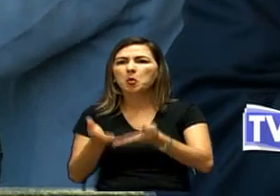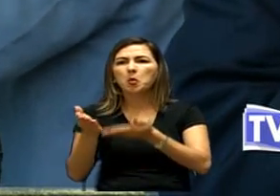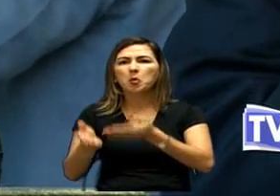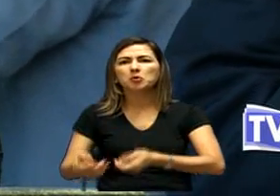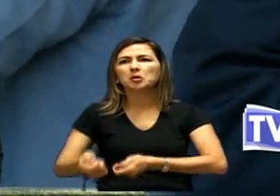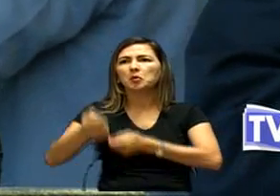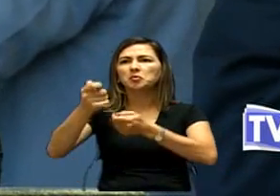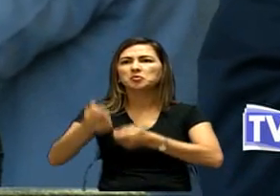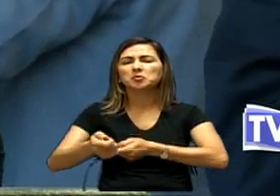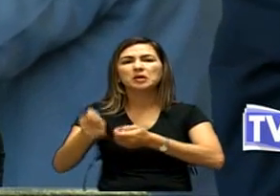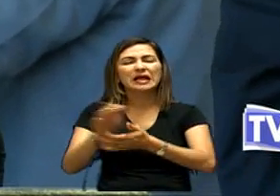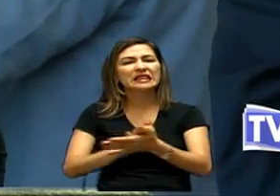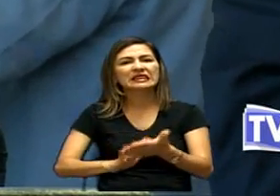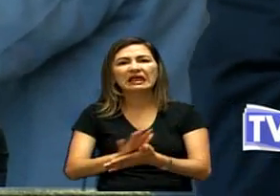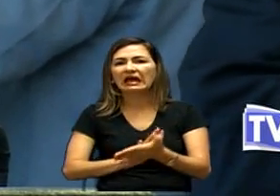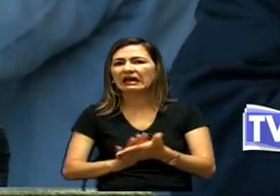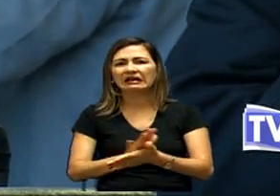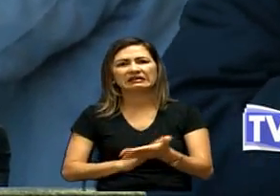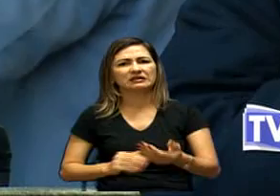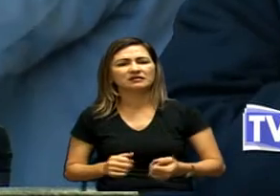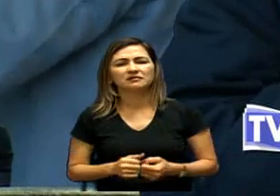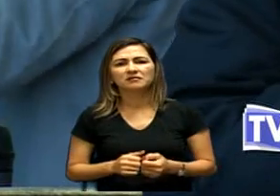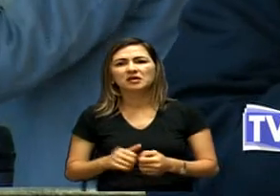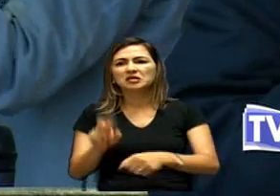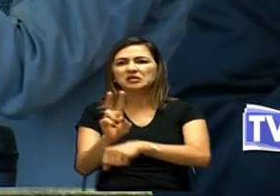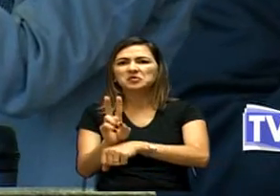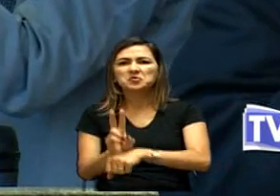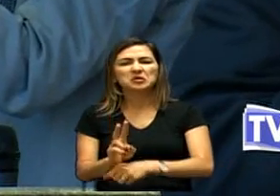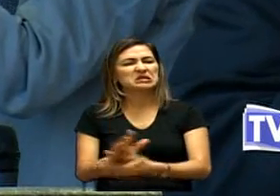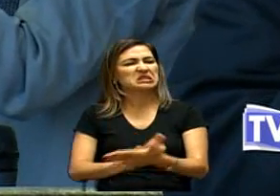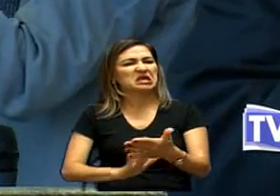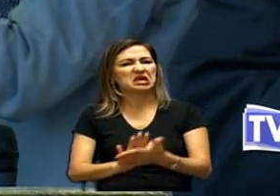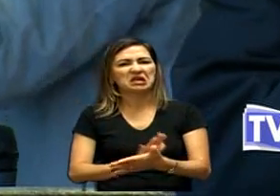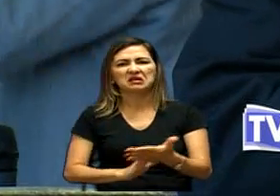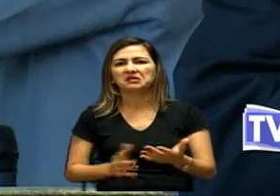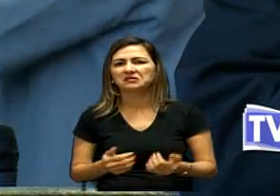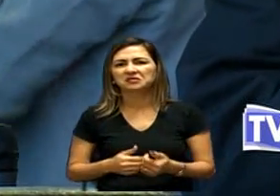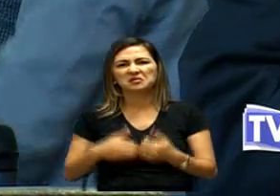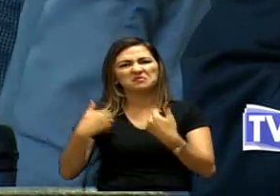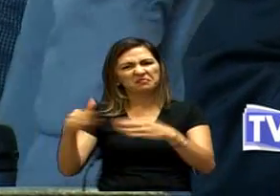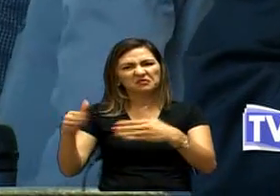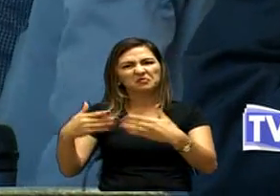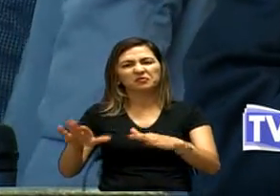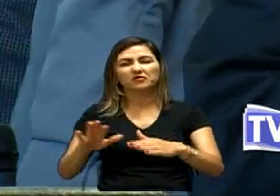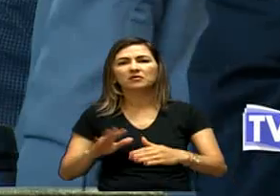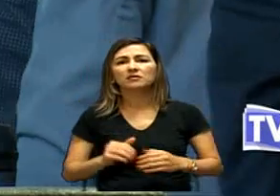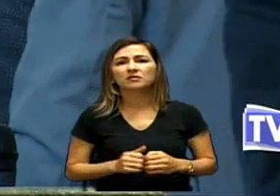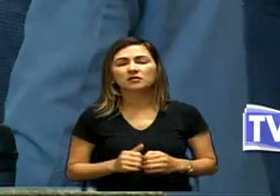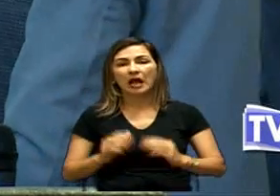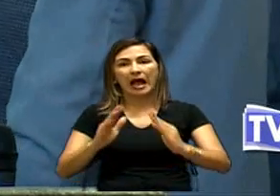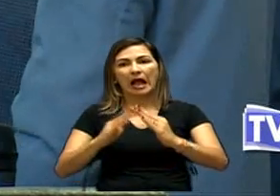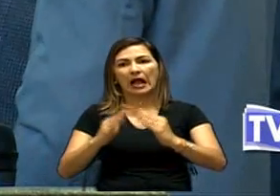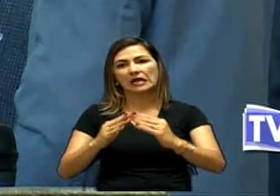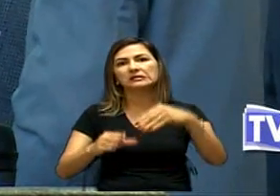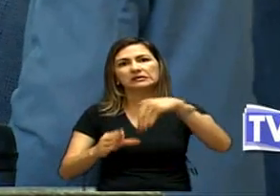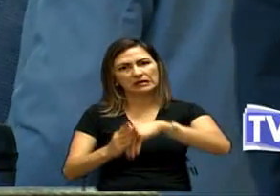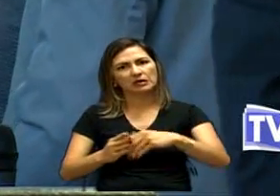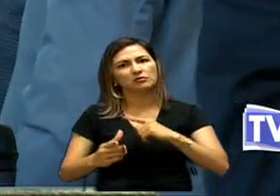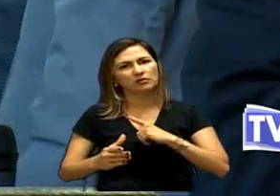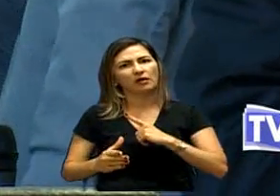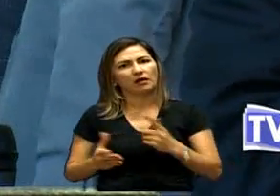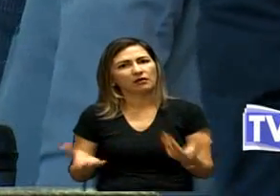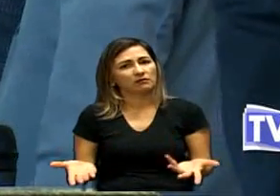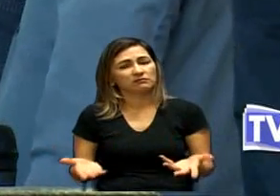Mais de 10 anos para retirar a família. Então, eu sei que eu tenho aprovação nisso para continuar Obrigado. Conversando. Agora, viu, caseiro no